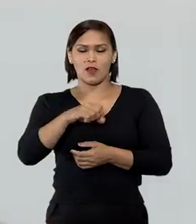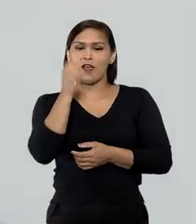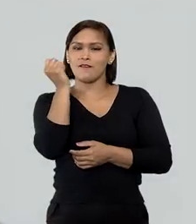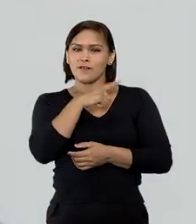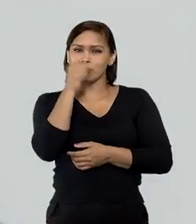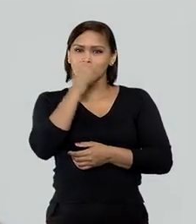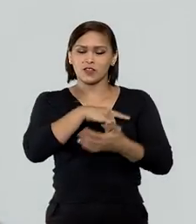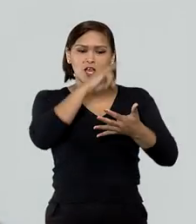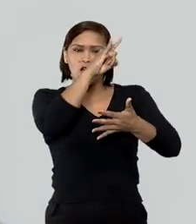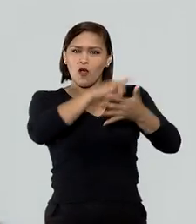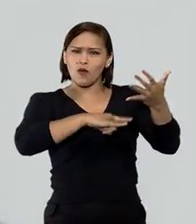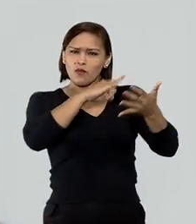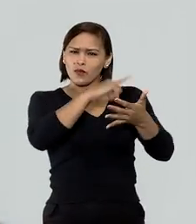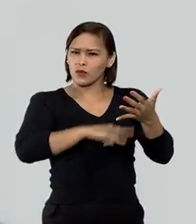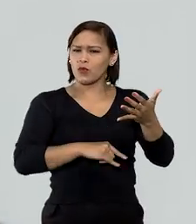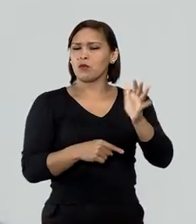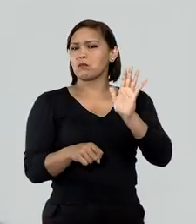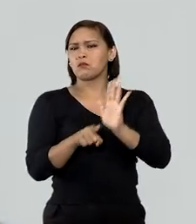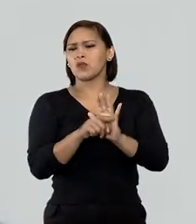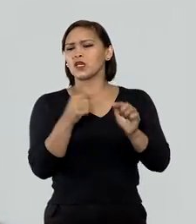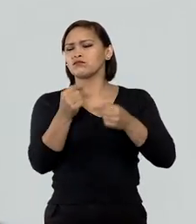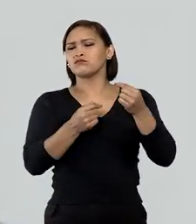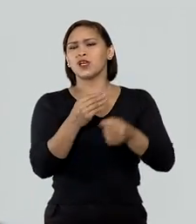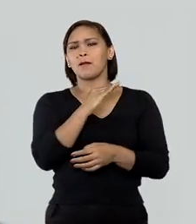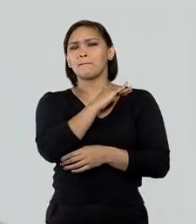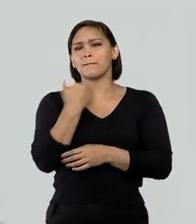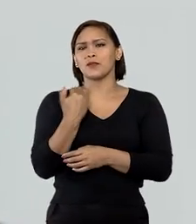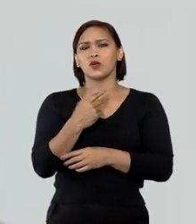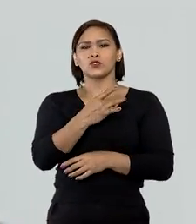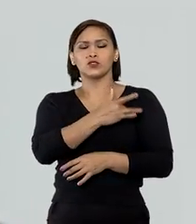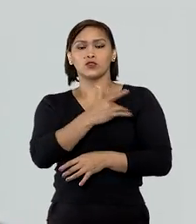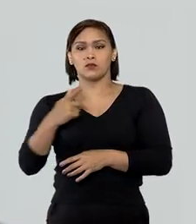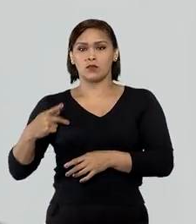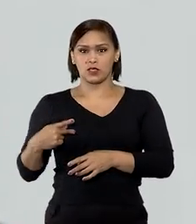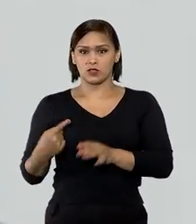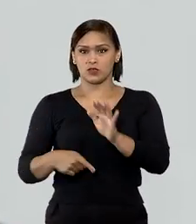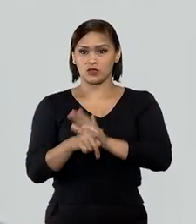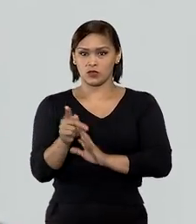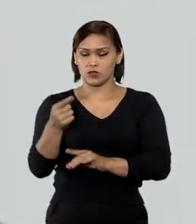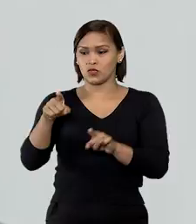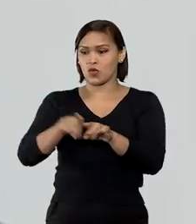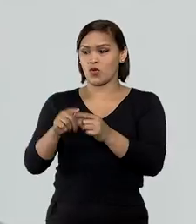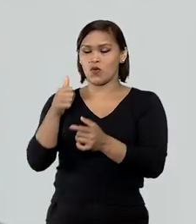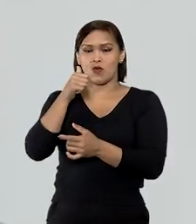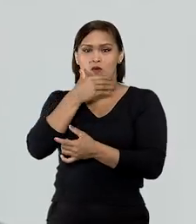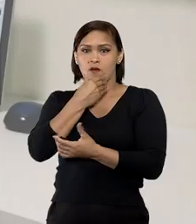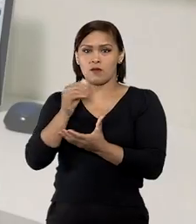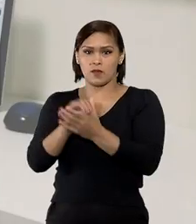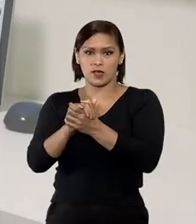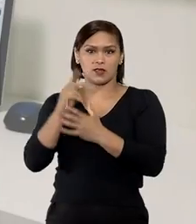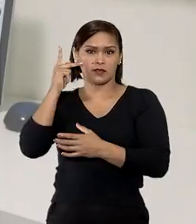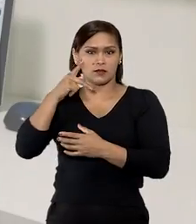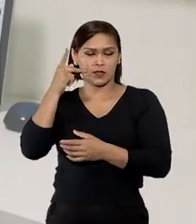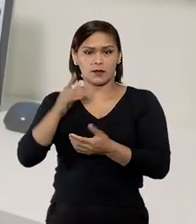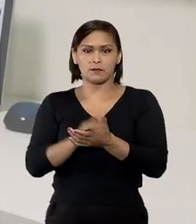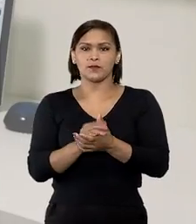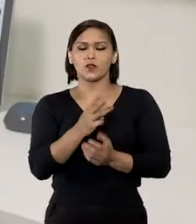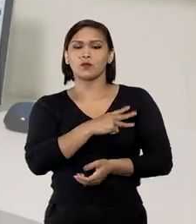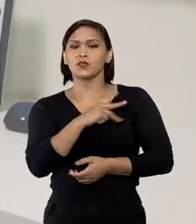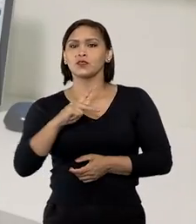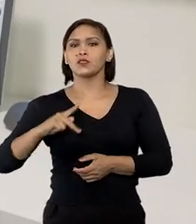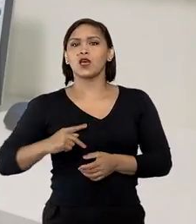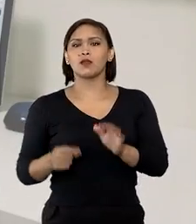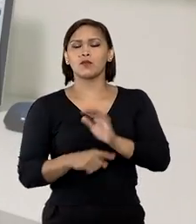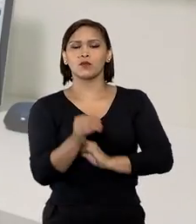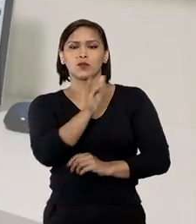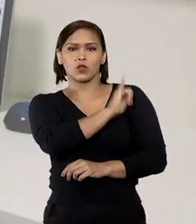da falsificação de bom então sobre o assassinato do Pastor Anderson do Carmo marido da parlamentar segundo Ministério